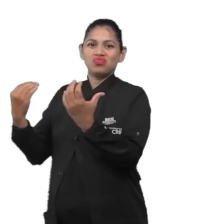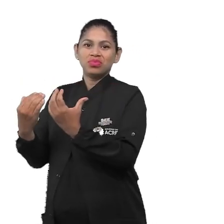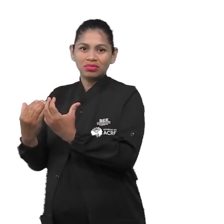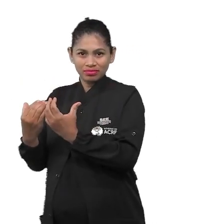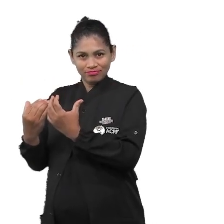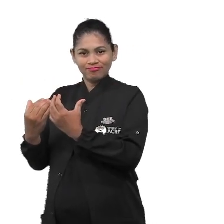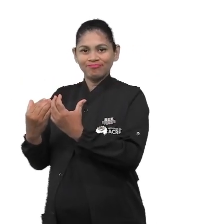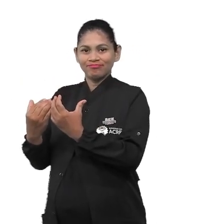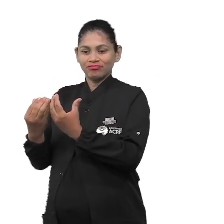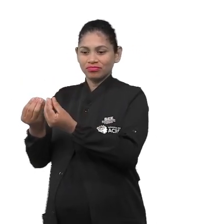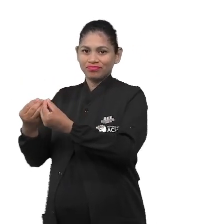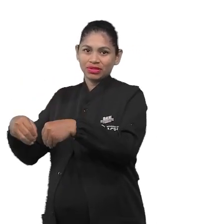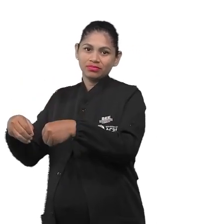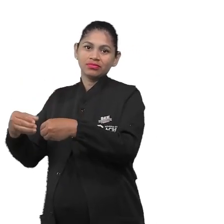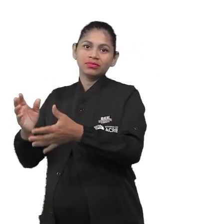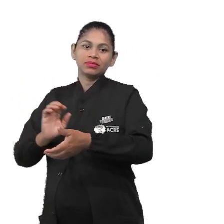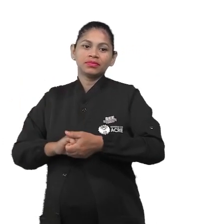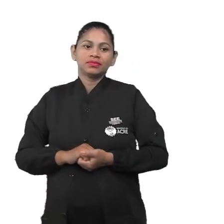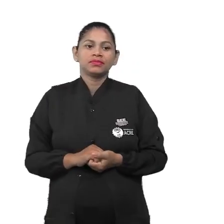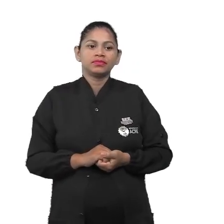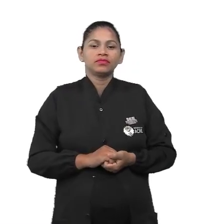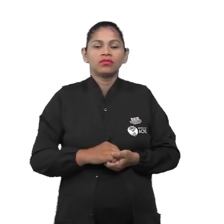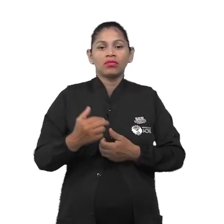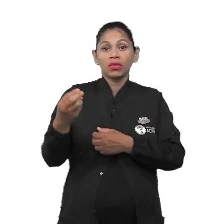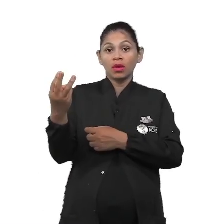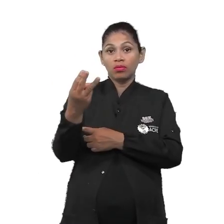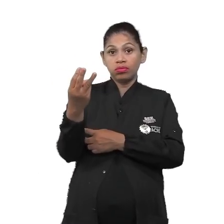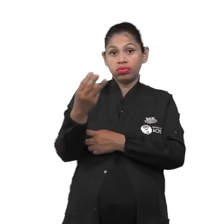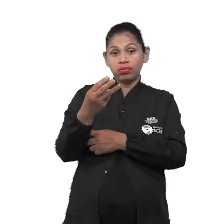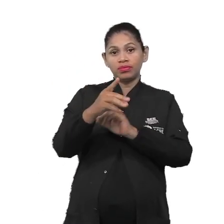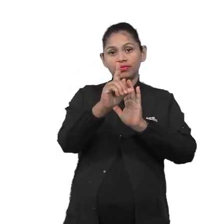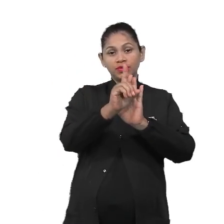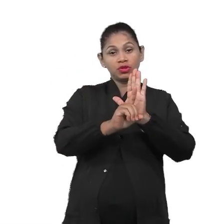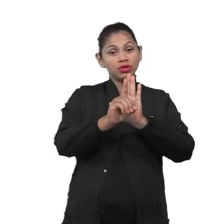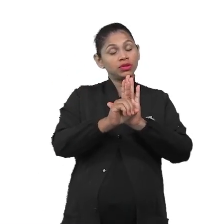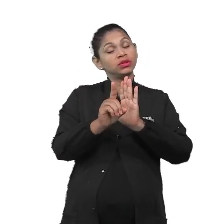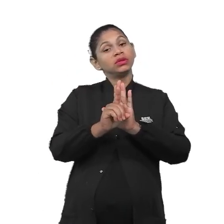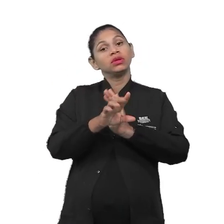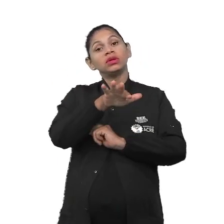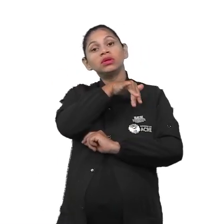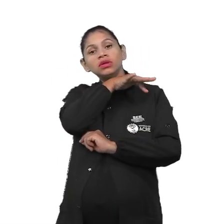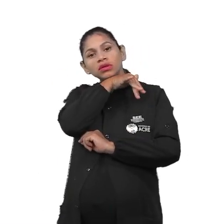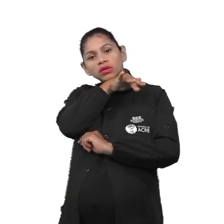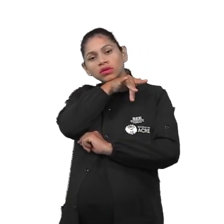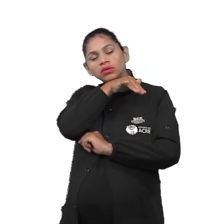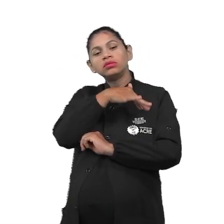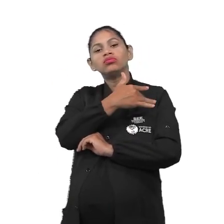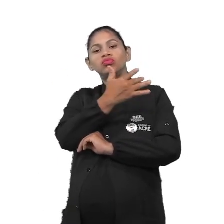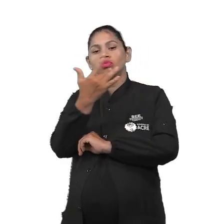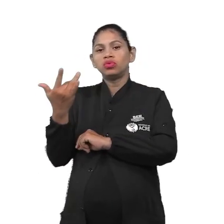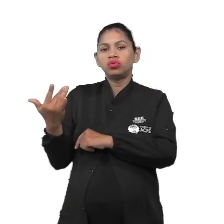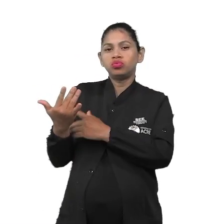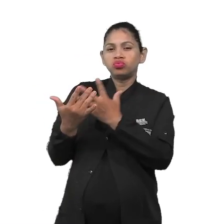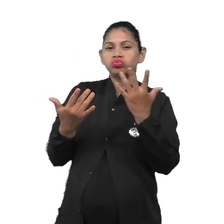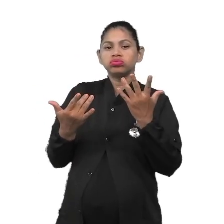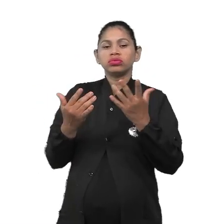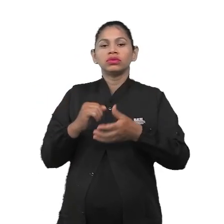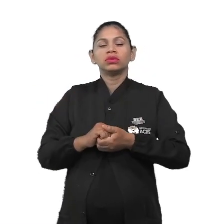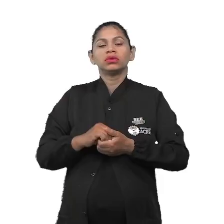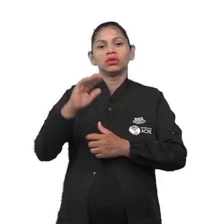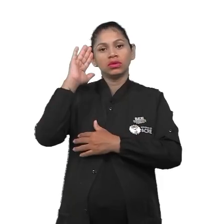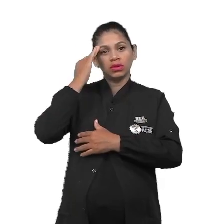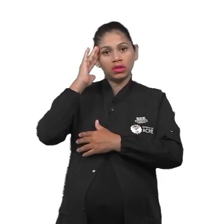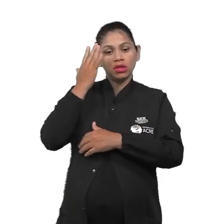Terceiro, direitos dos animais e da natureza. Entender que animais, plantas